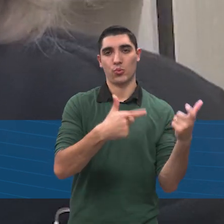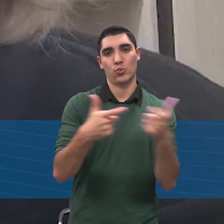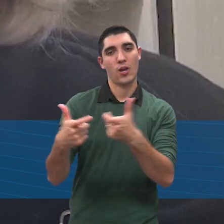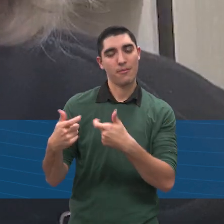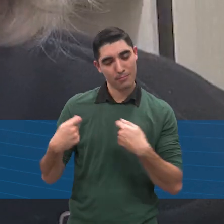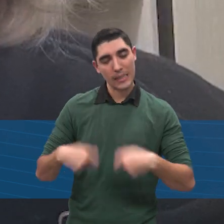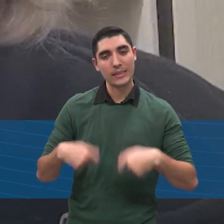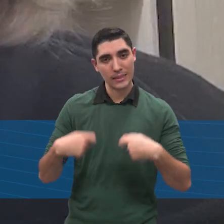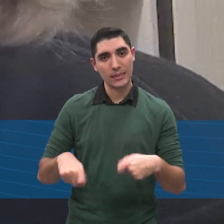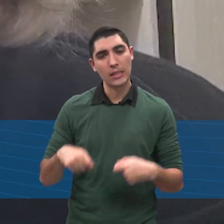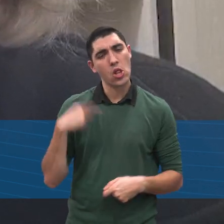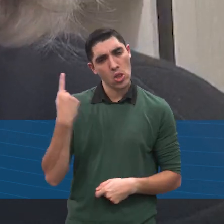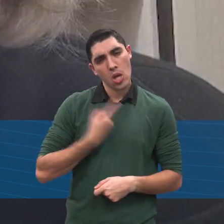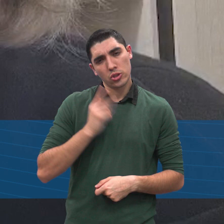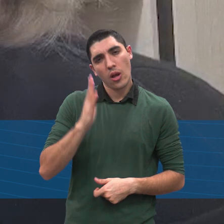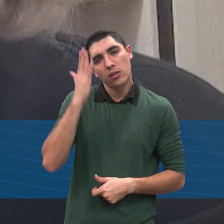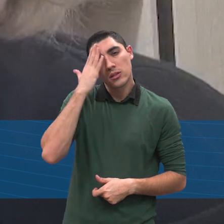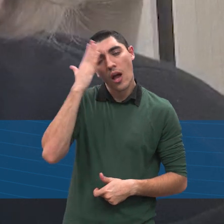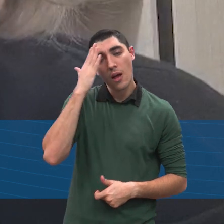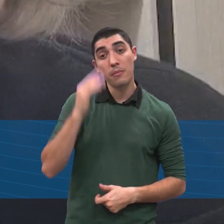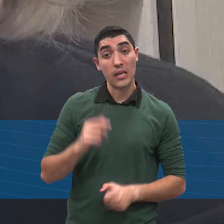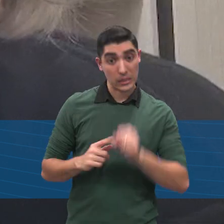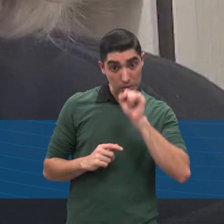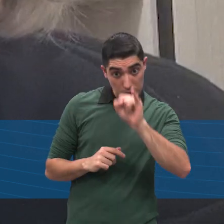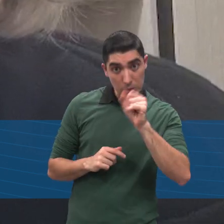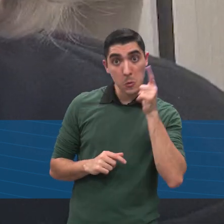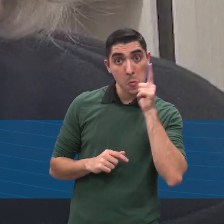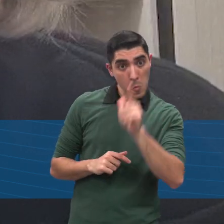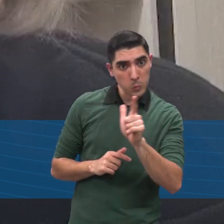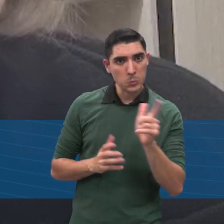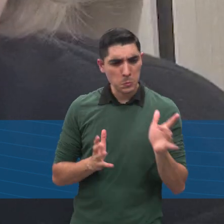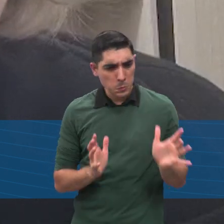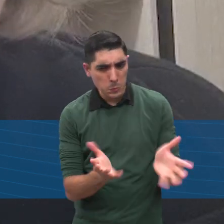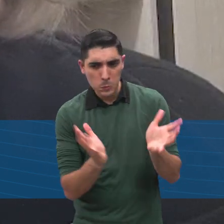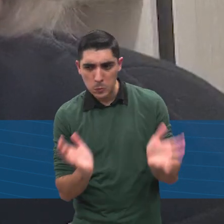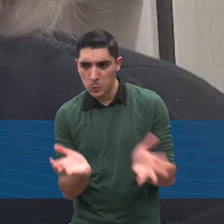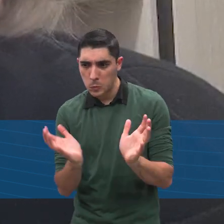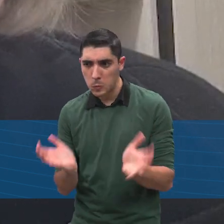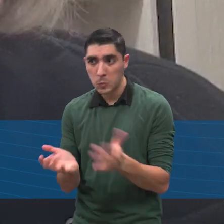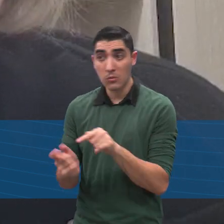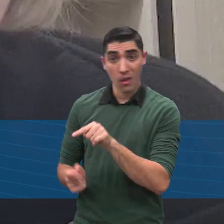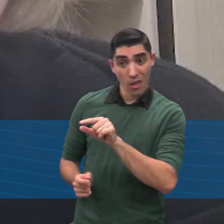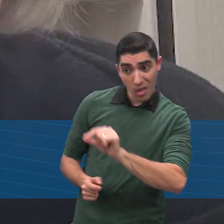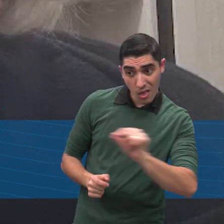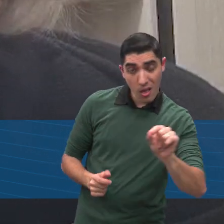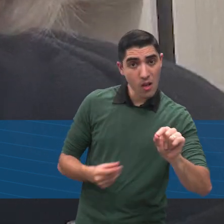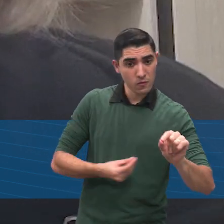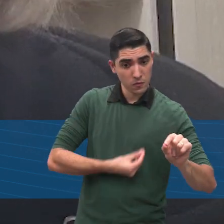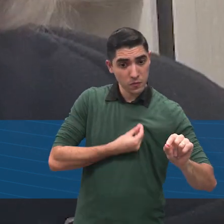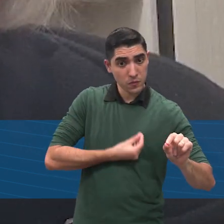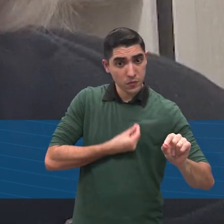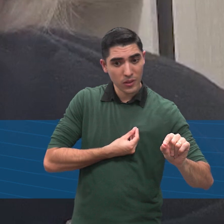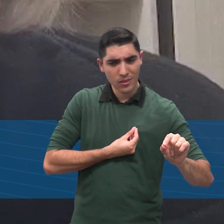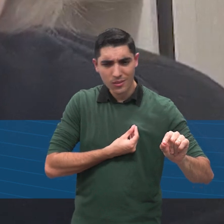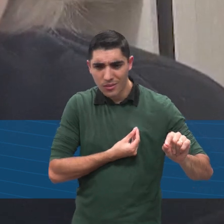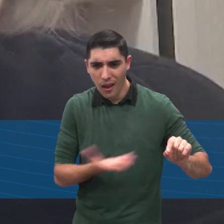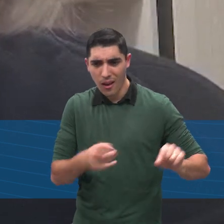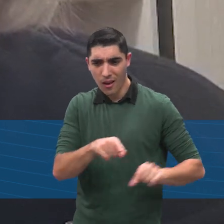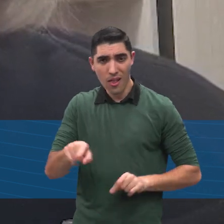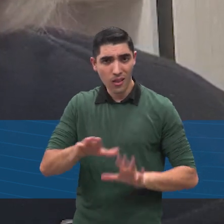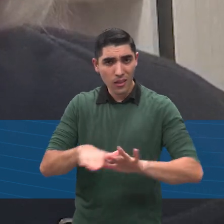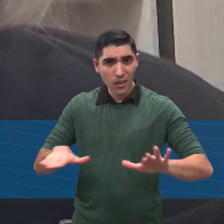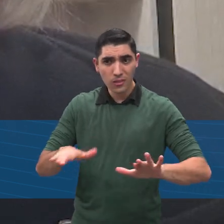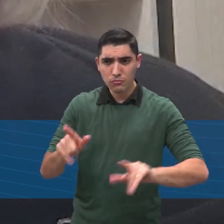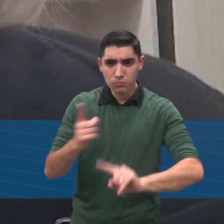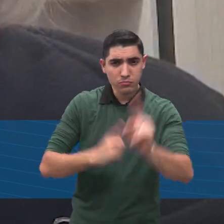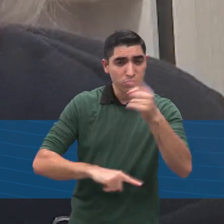que essa forma de viver, né, que se estabeleceu para as crianças